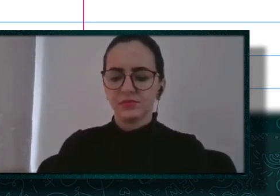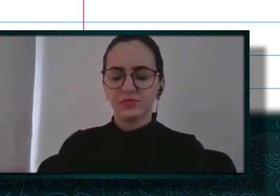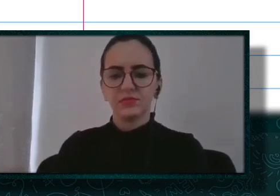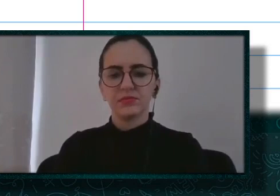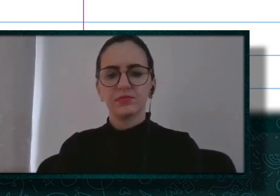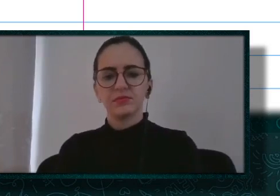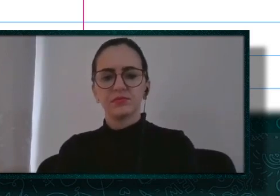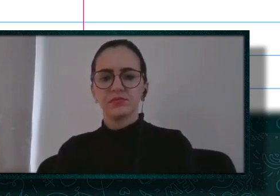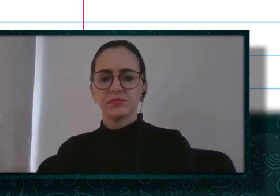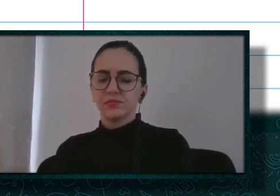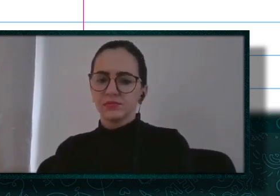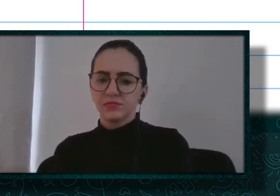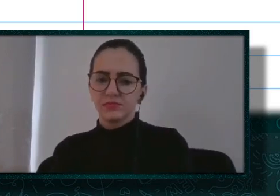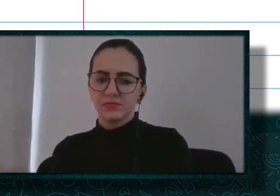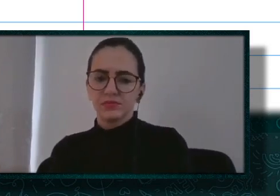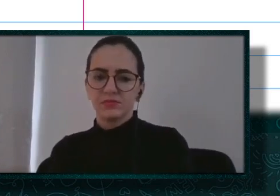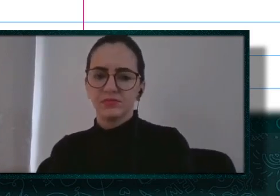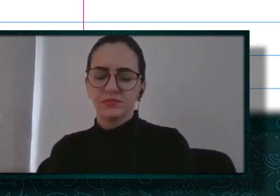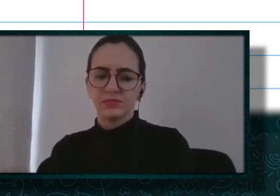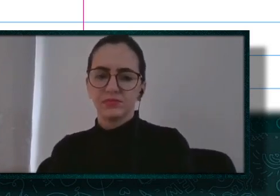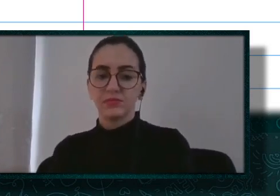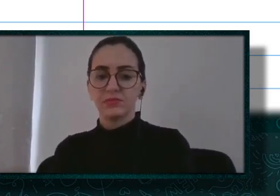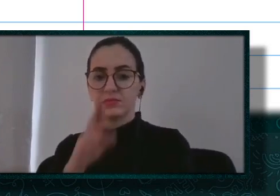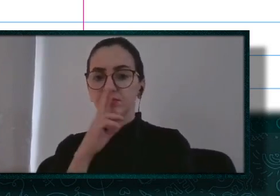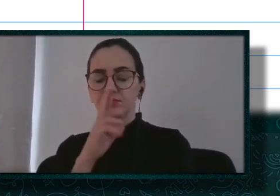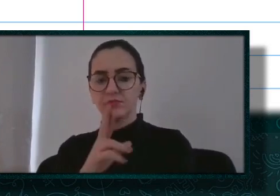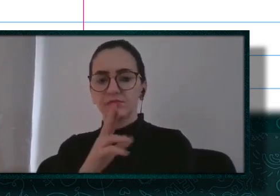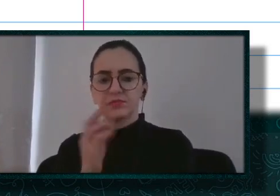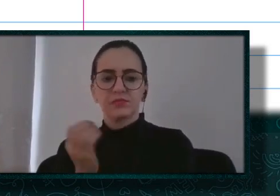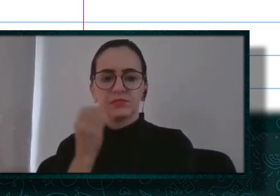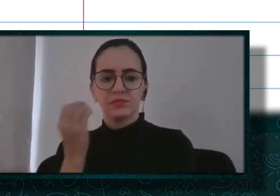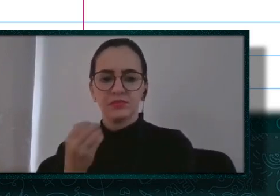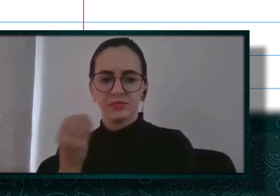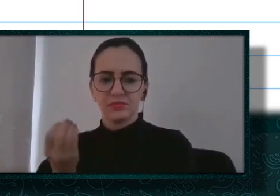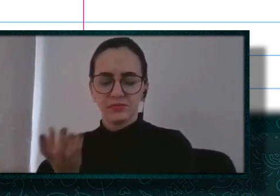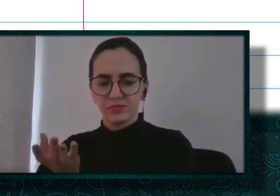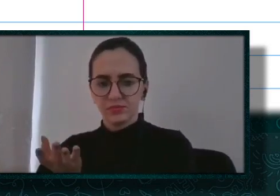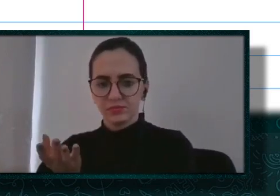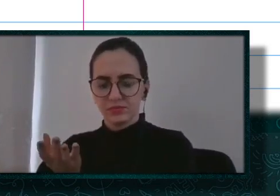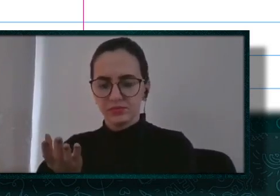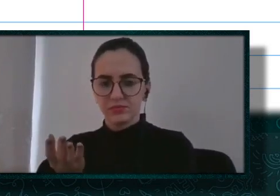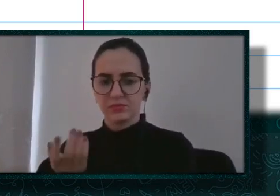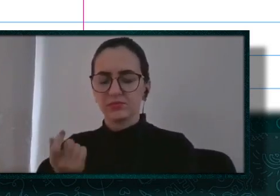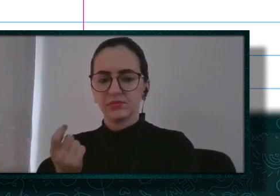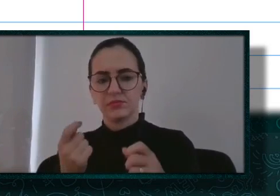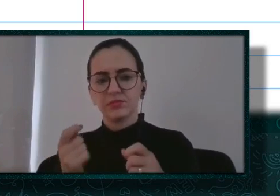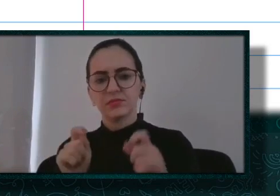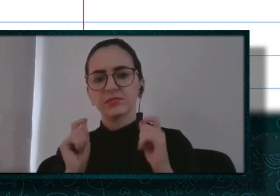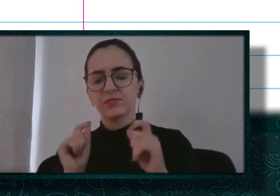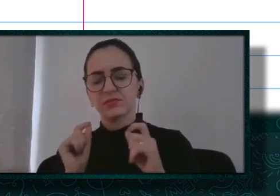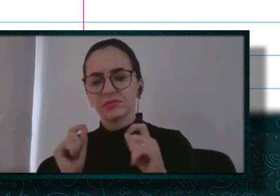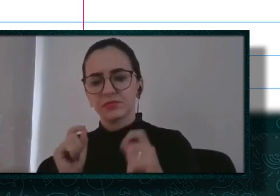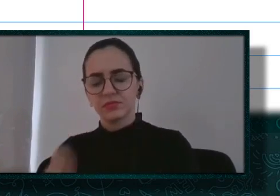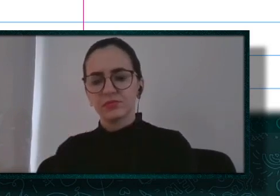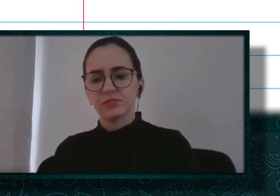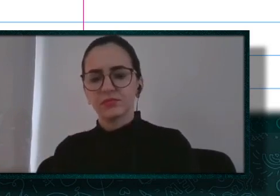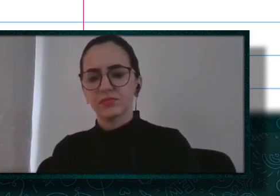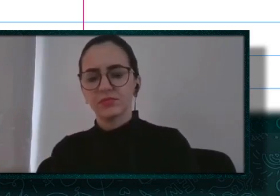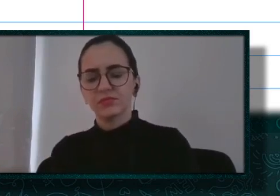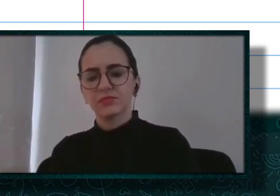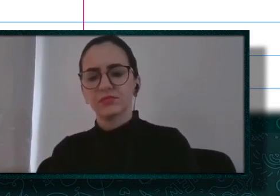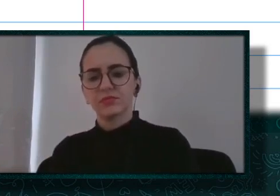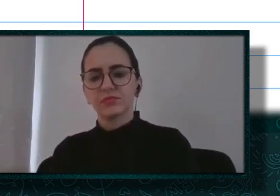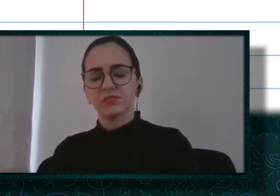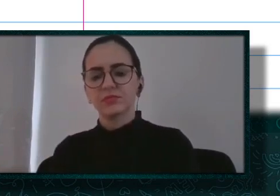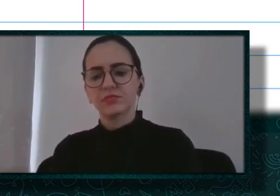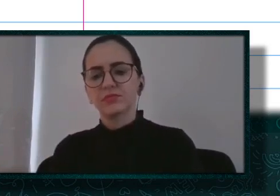questão? Gente, a solução dessa questão, ela vai ter um adendo de solução. Por quê? Porque eu vou ter que